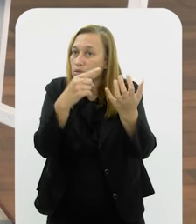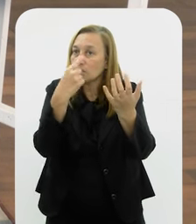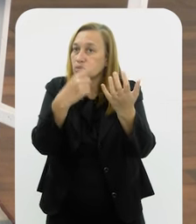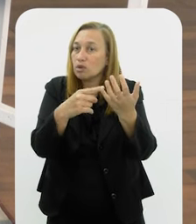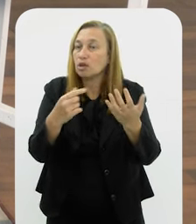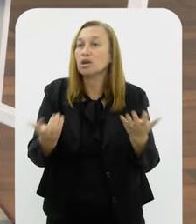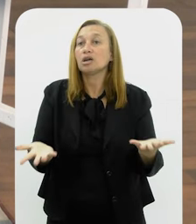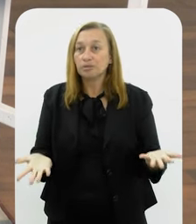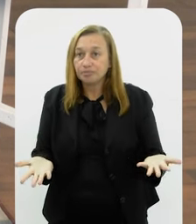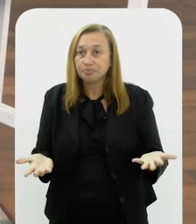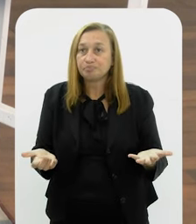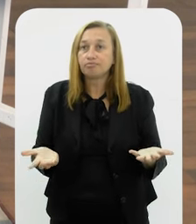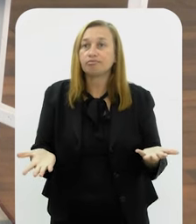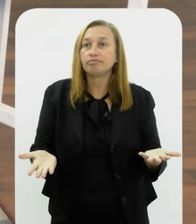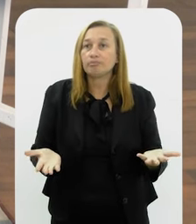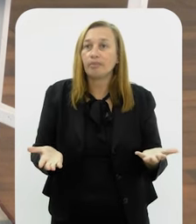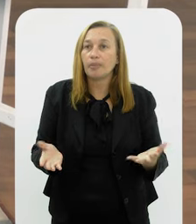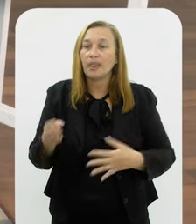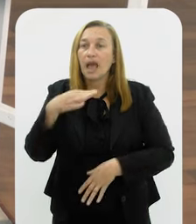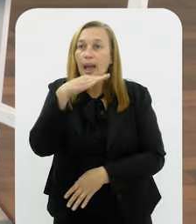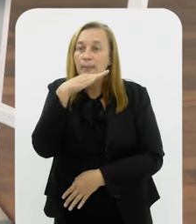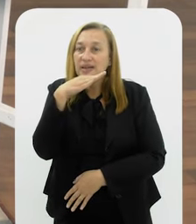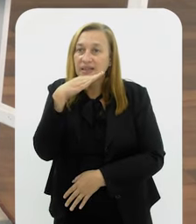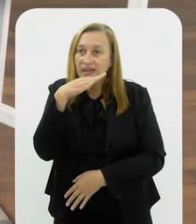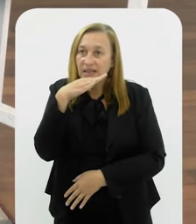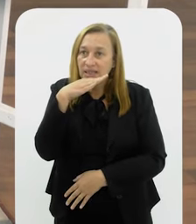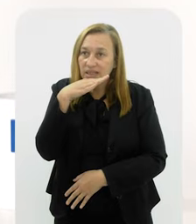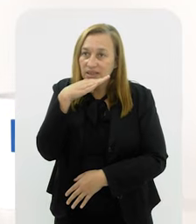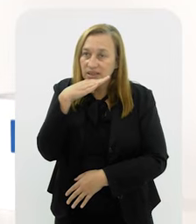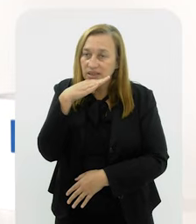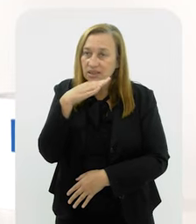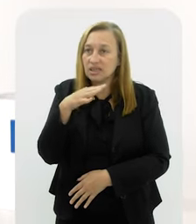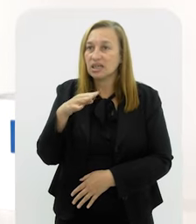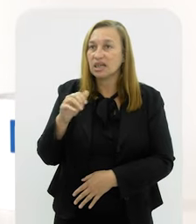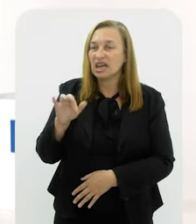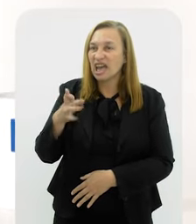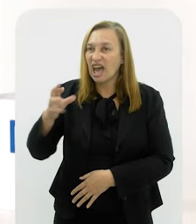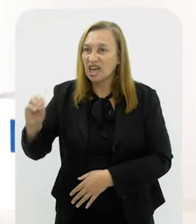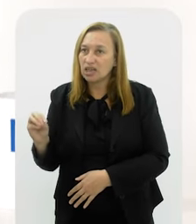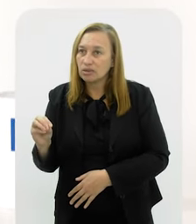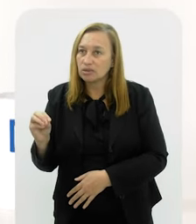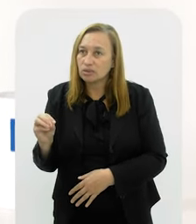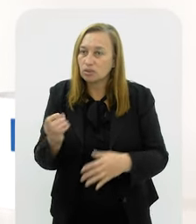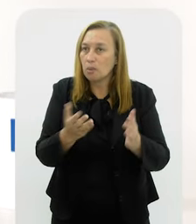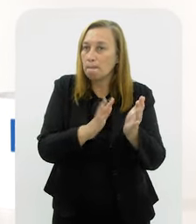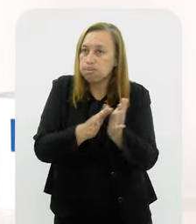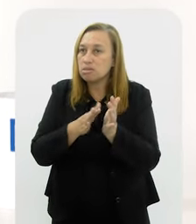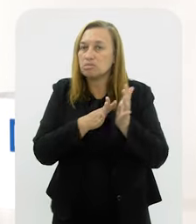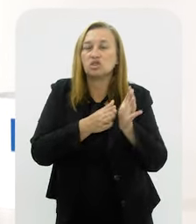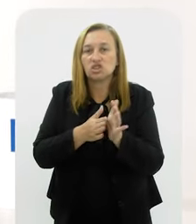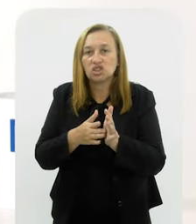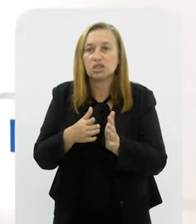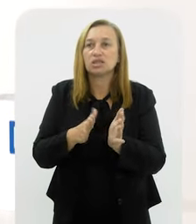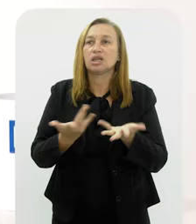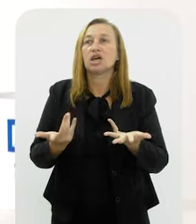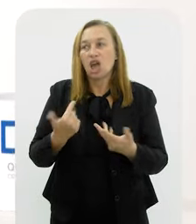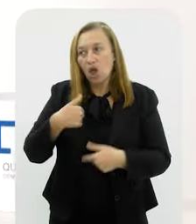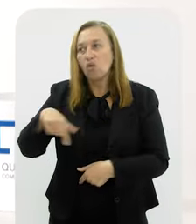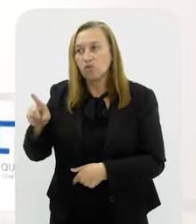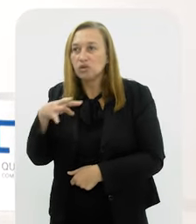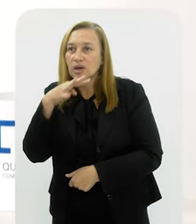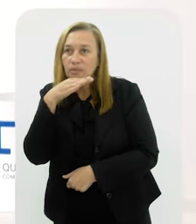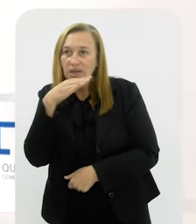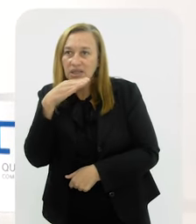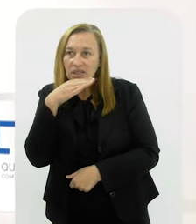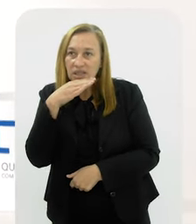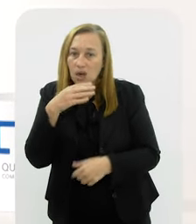né? A Mangueira aquele que eles inovaram, que era o carrinho do pagode, aquilo foi muito legal. Eu fiz lá na Mangueira o